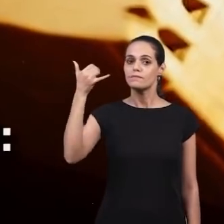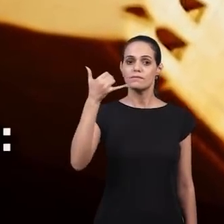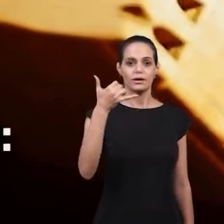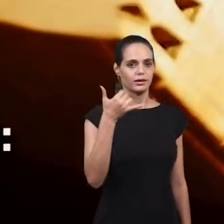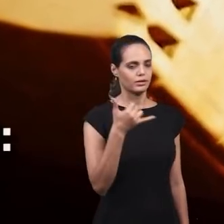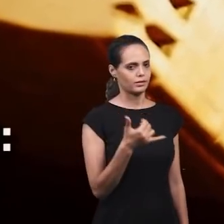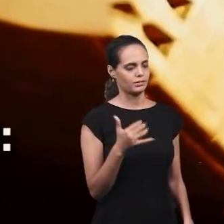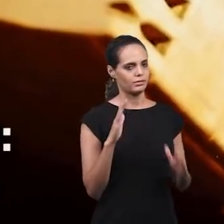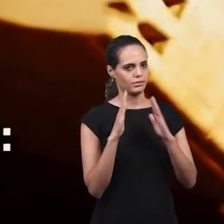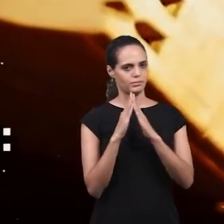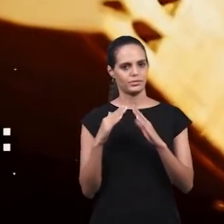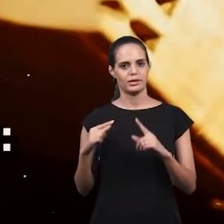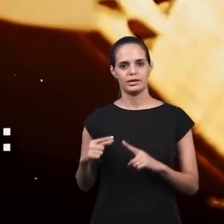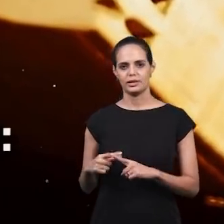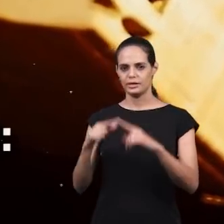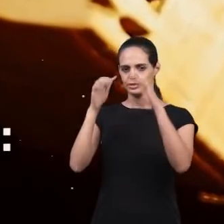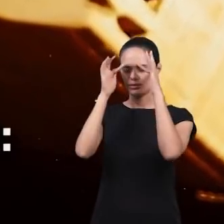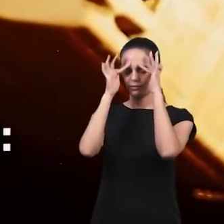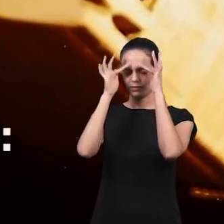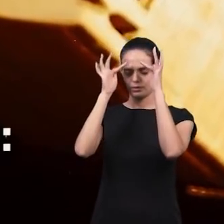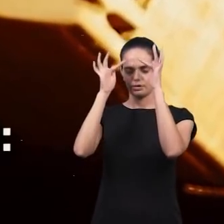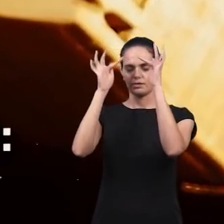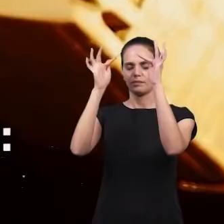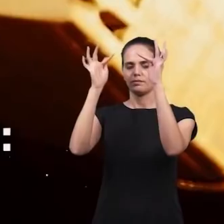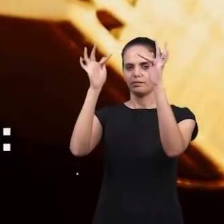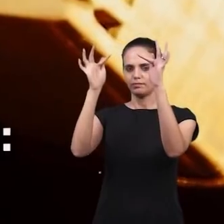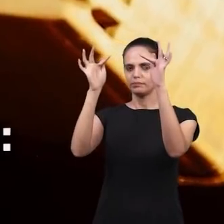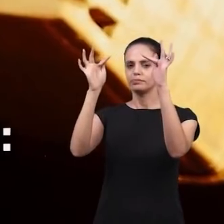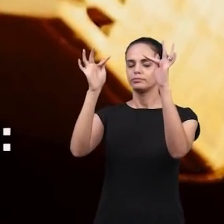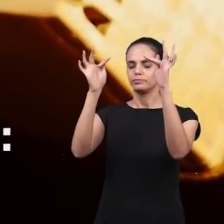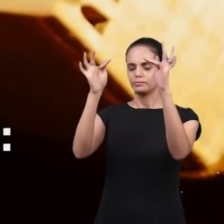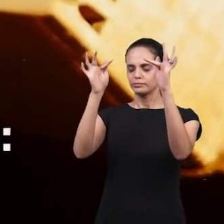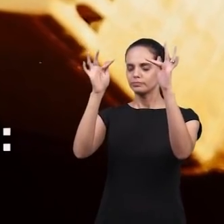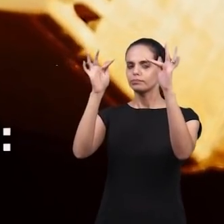Deus fala à sua igreja.